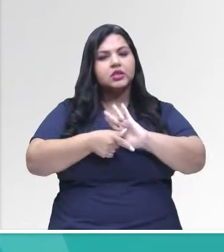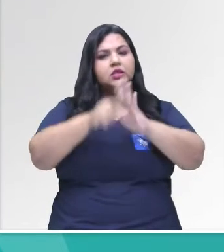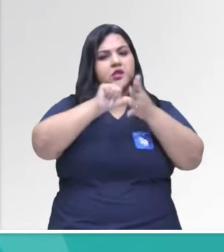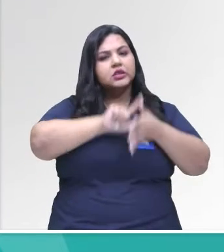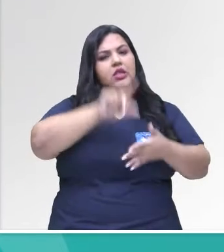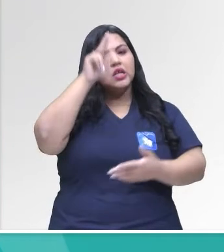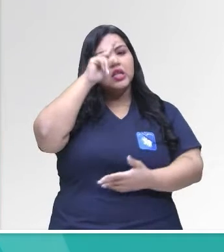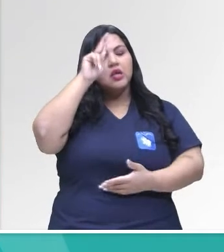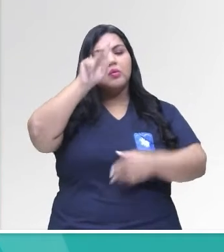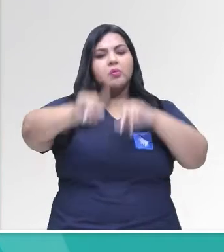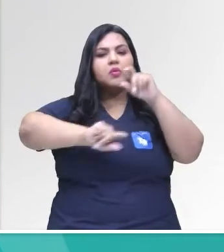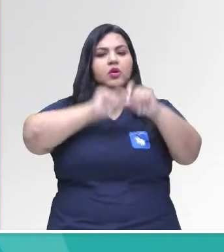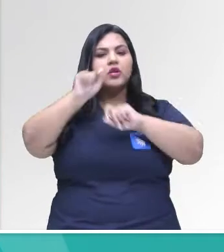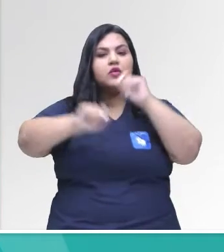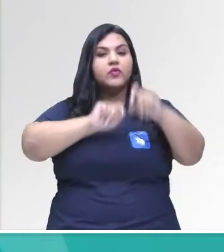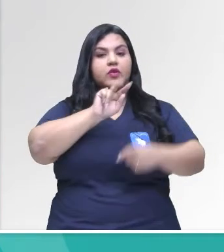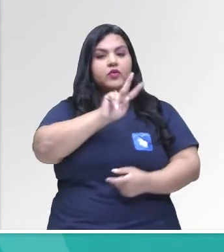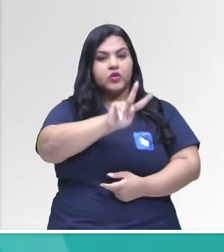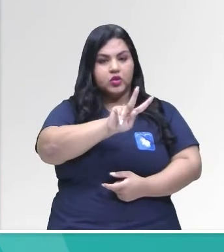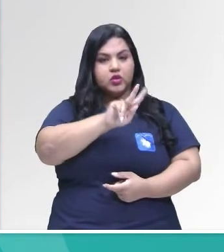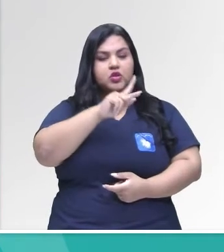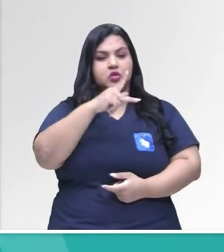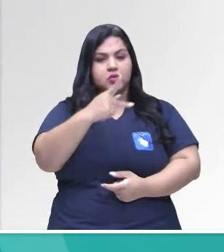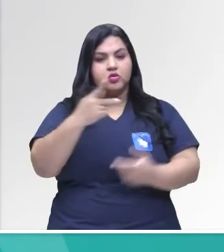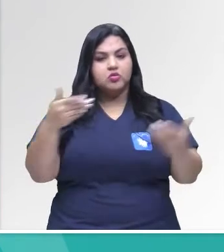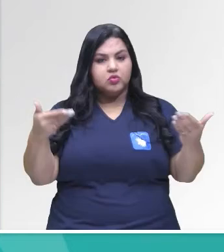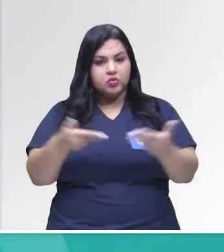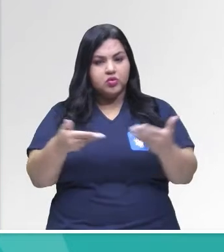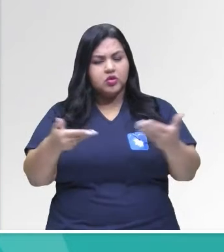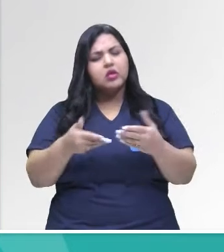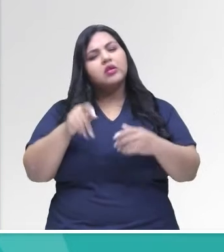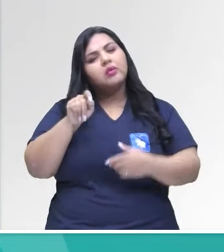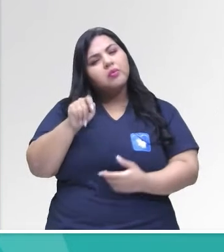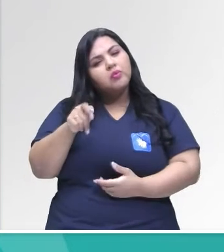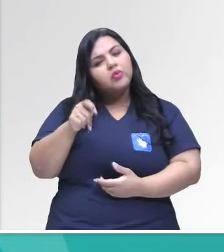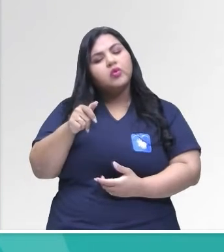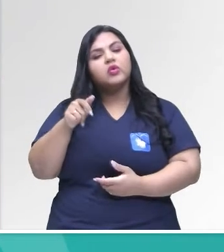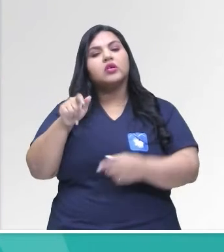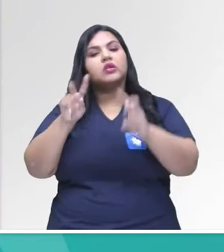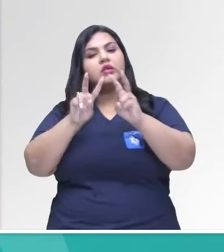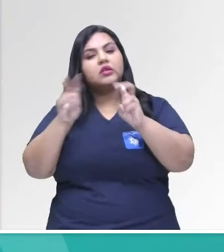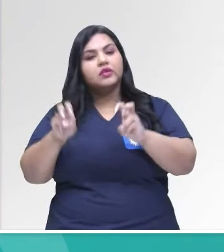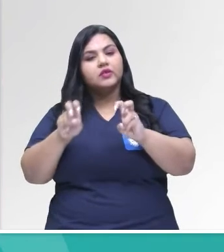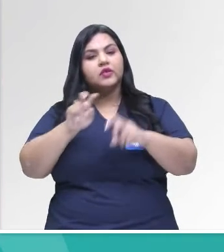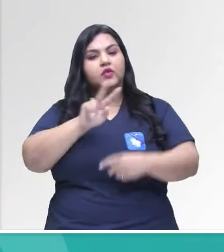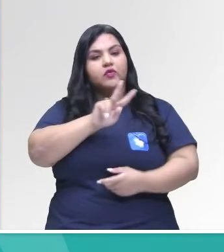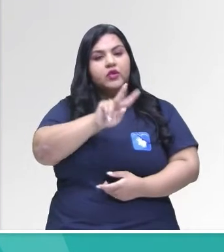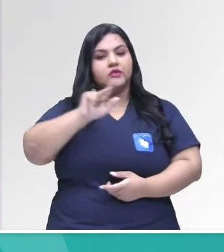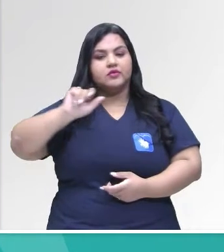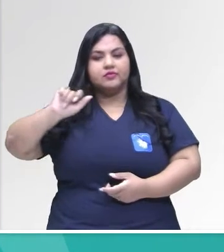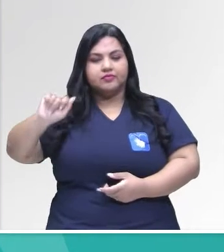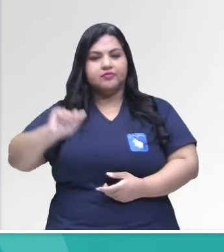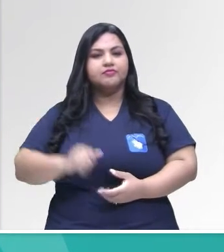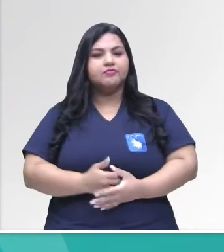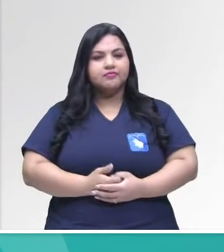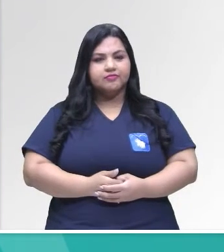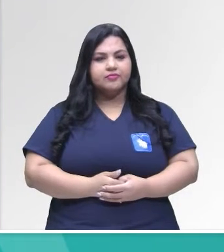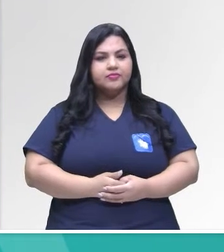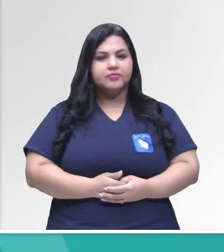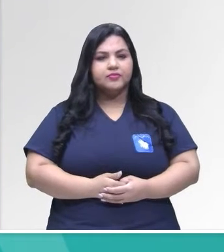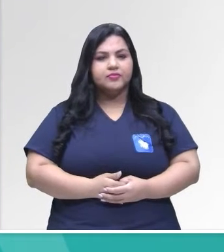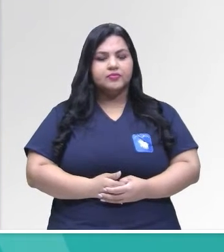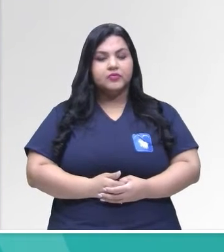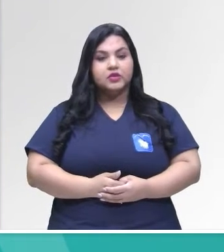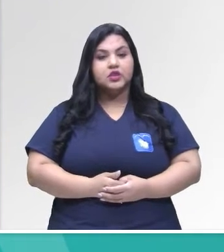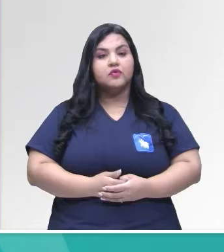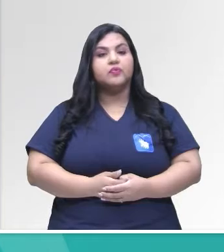relembrar um pouquinho da voz passiva no presente e um pouquinho sobre a voz ativa. Let's go! Na